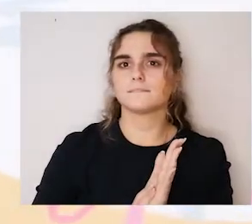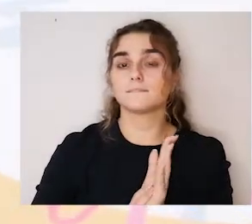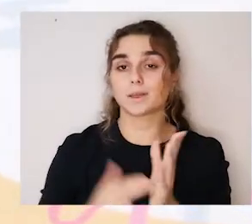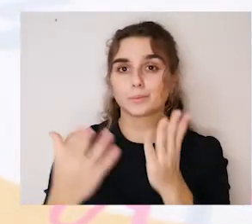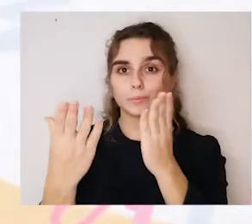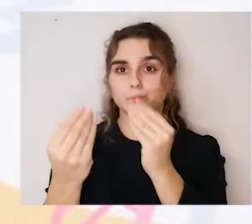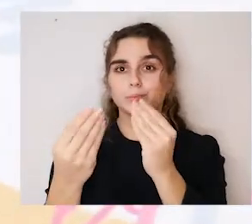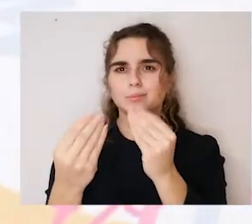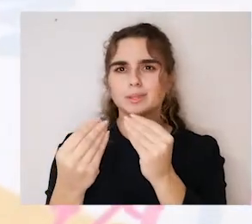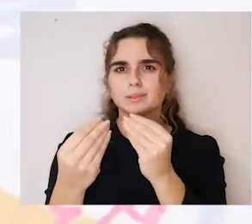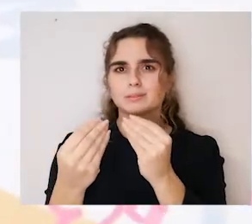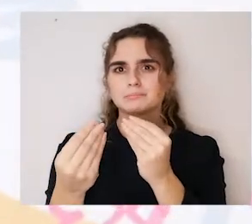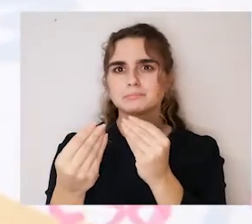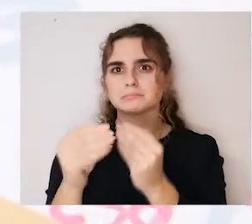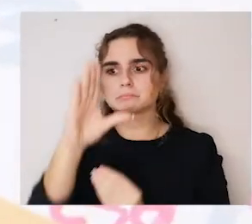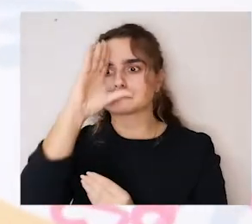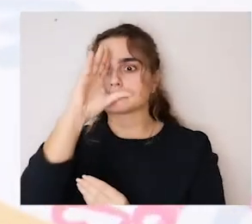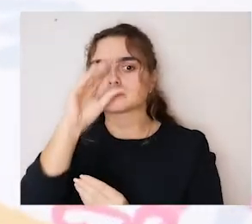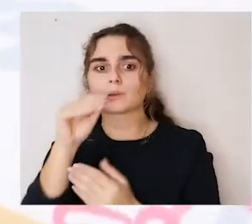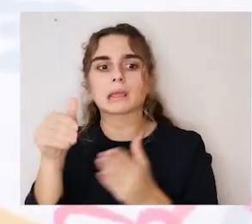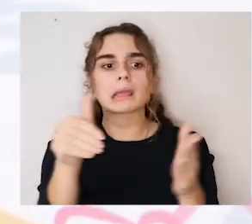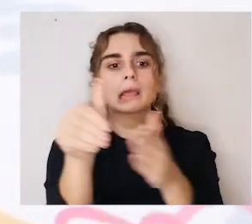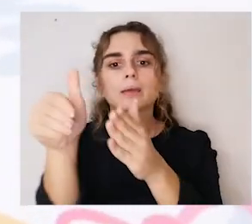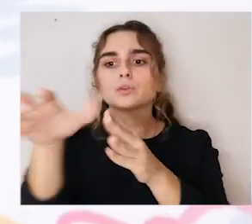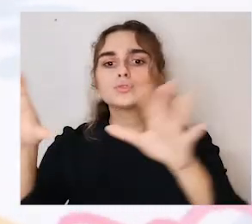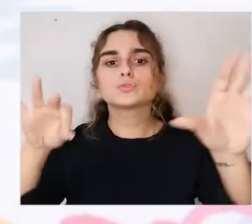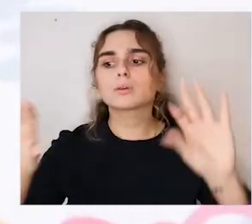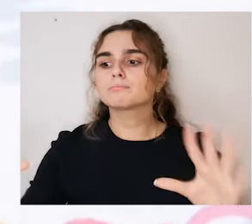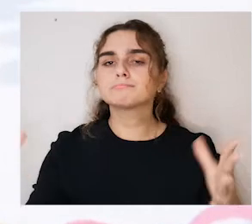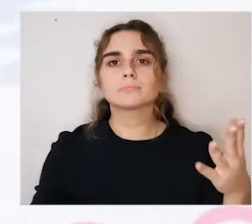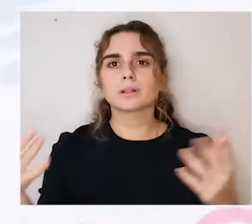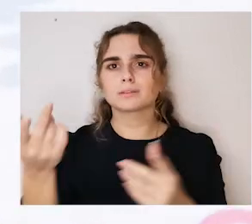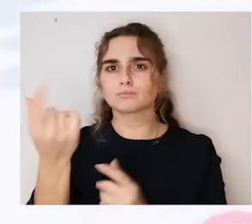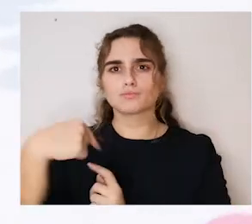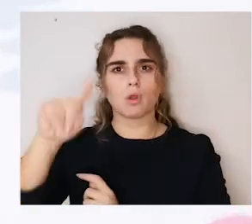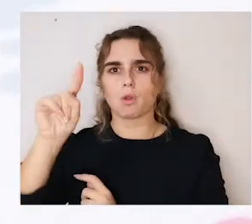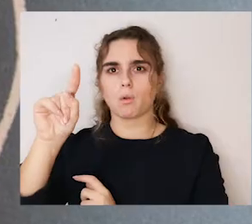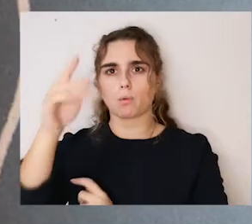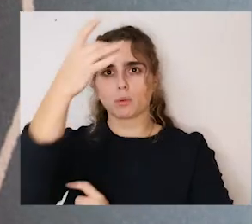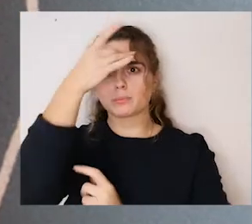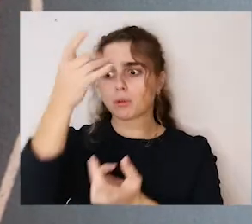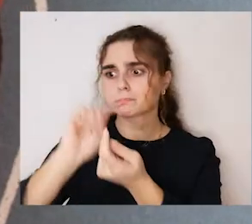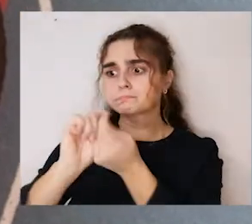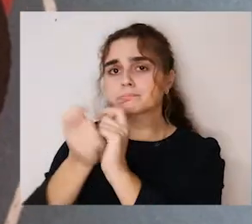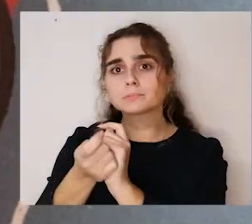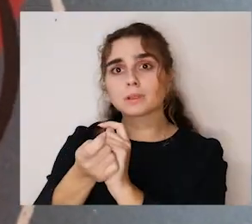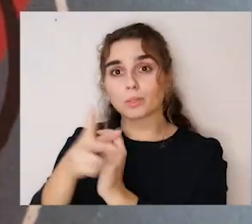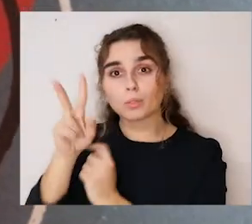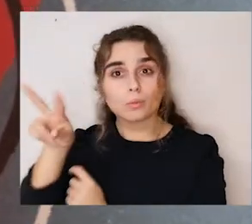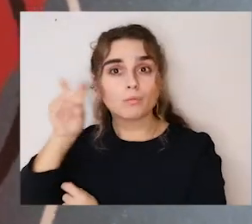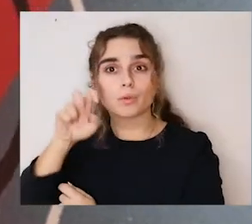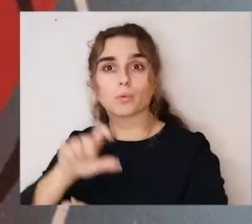Não tenhas medo de não saber que caminho seguir. De mudar de opinião, de ouvir o teu